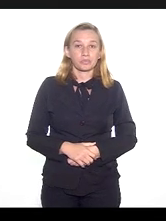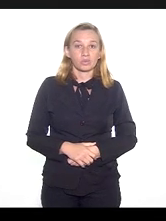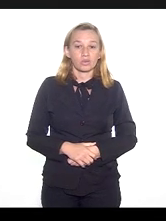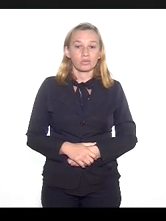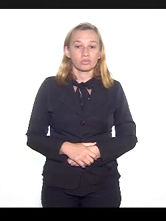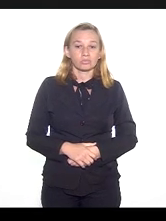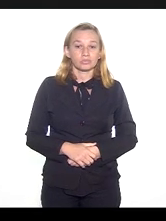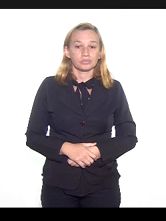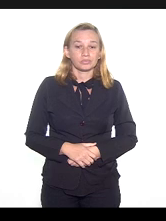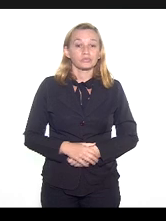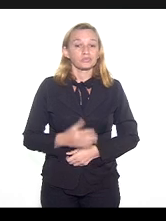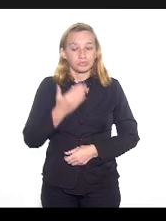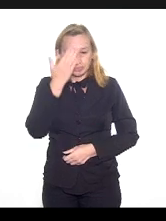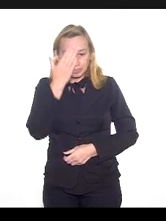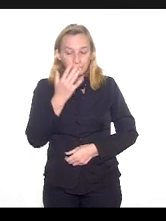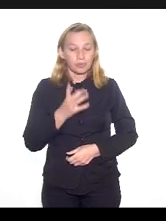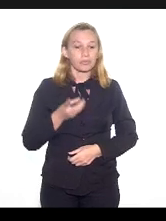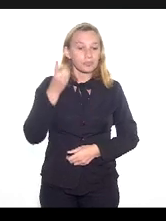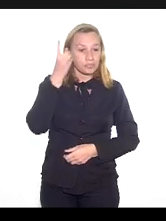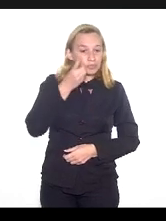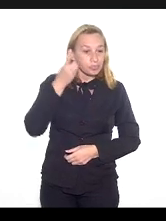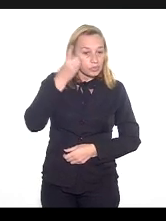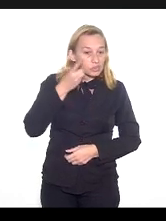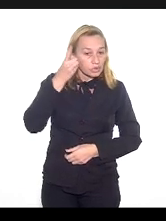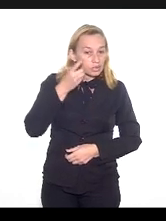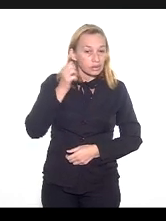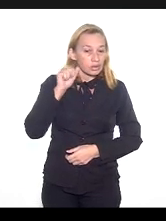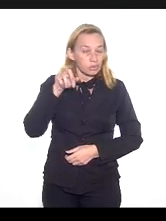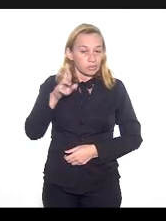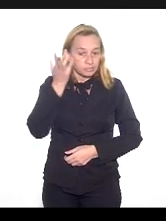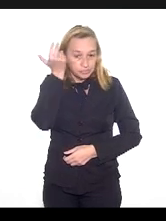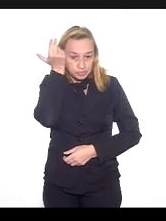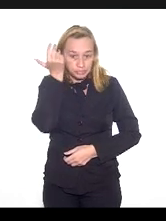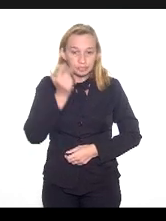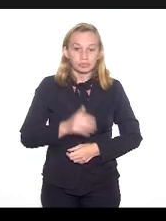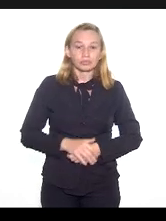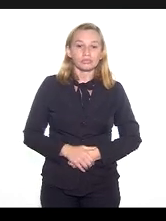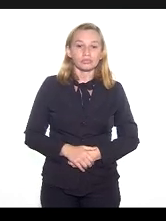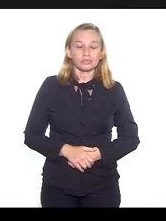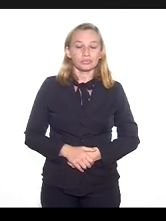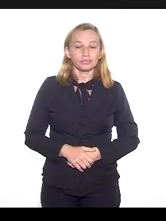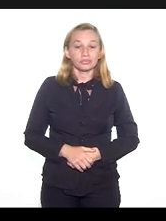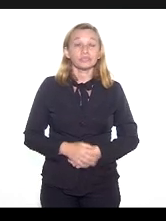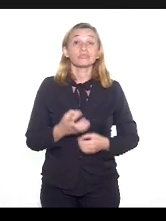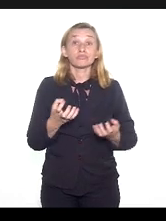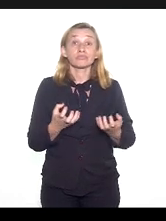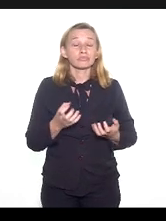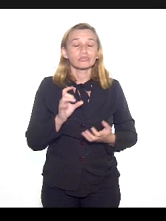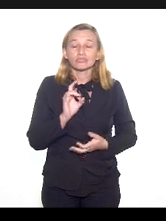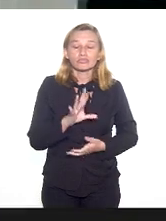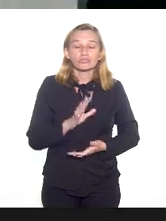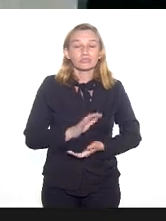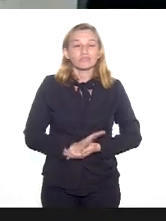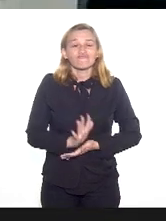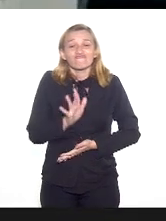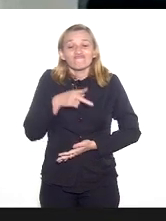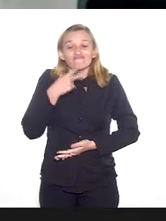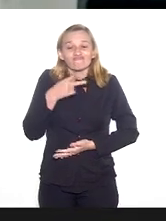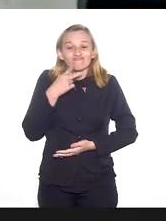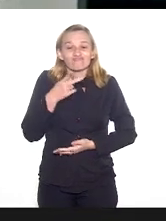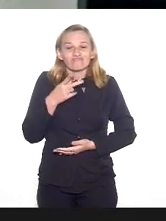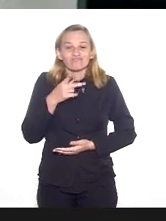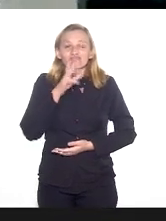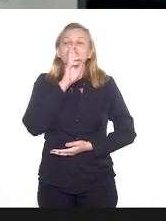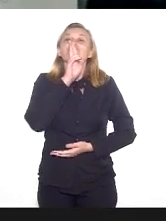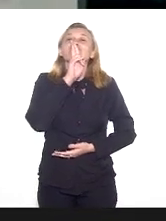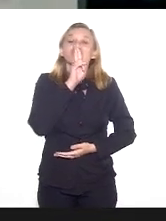Obrigado, deputado Alexandre Freitas. Passa a palavra ao deputado Eliomar Coelho. Eu quero apenas enfatizar que o